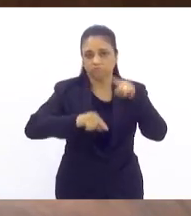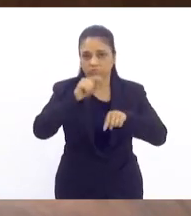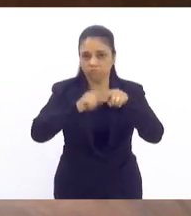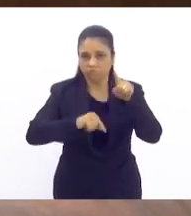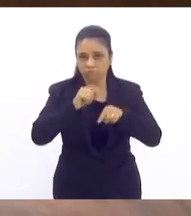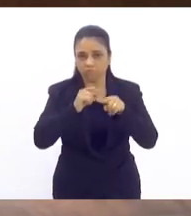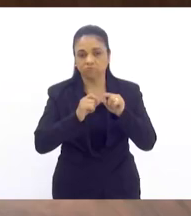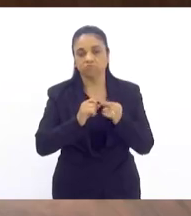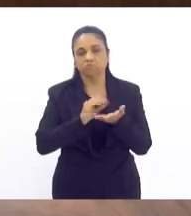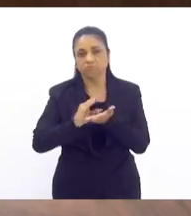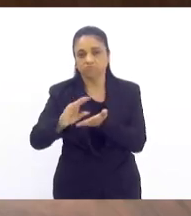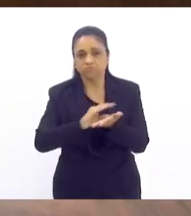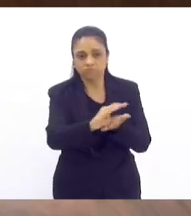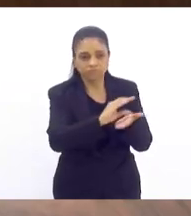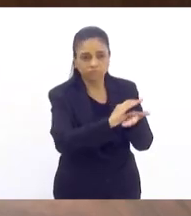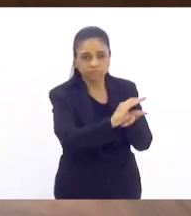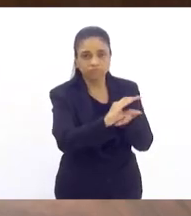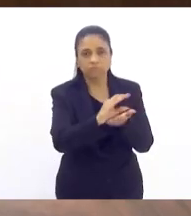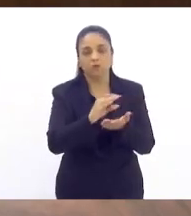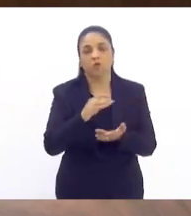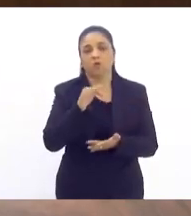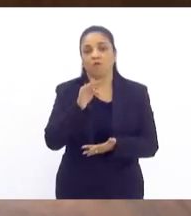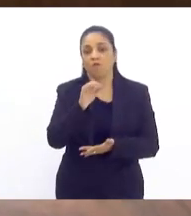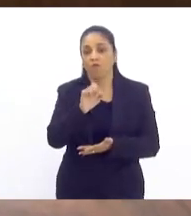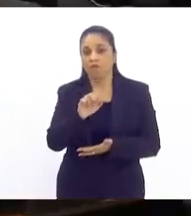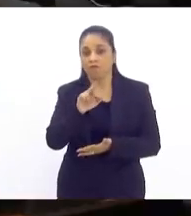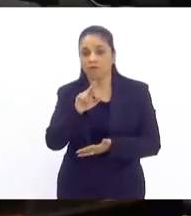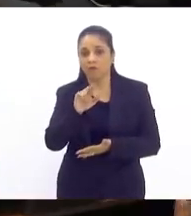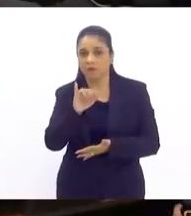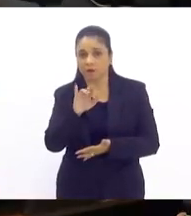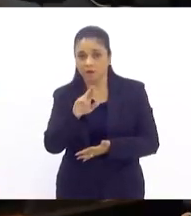poderão ser destinados ao ser Amarula